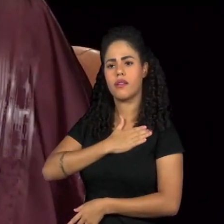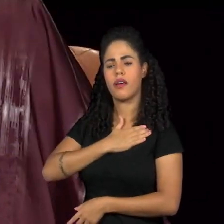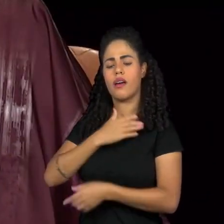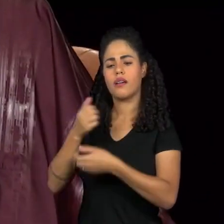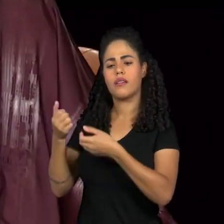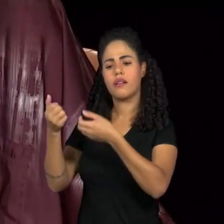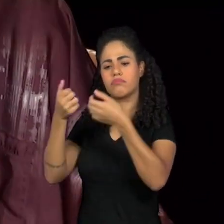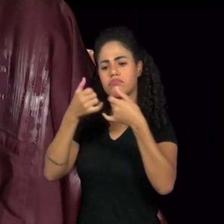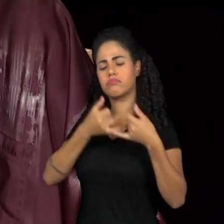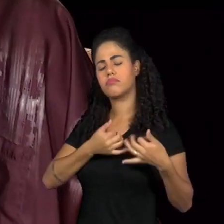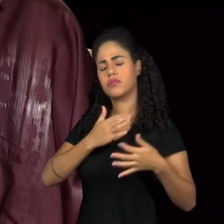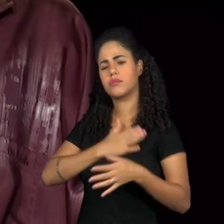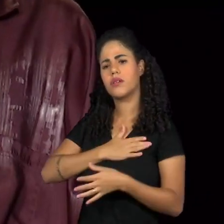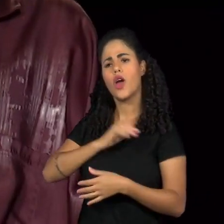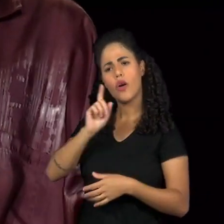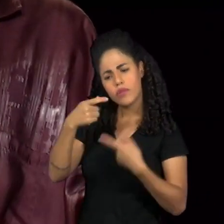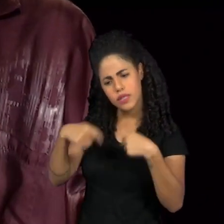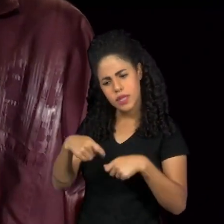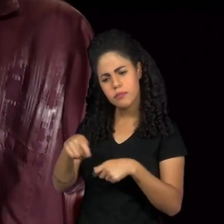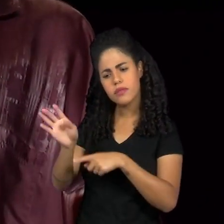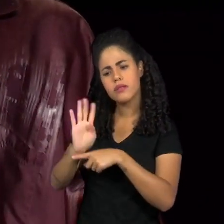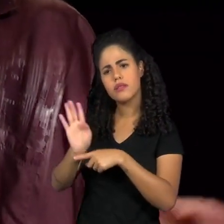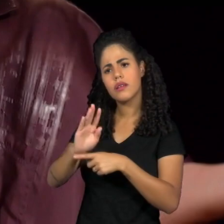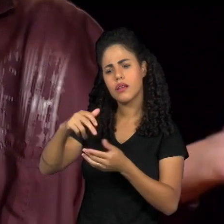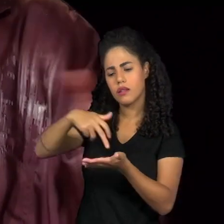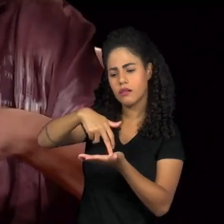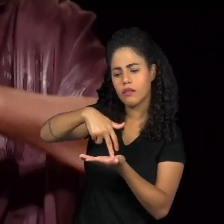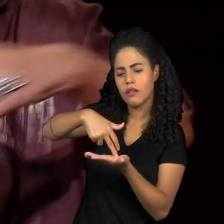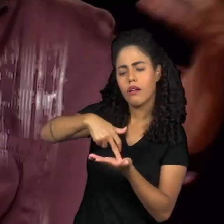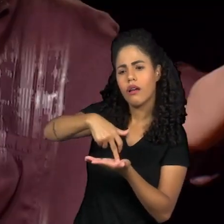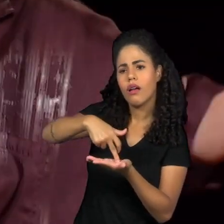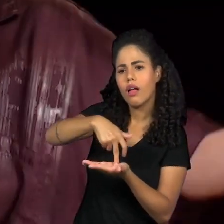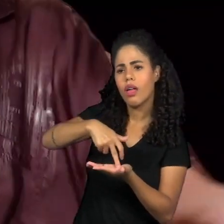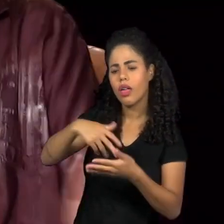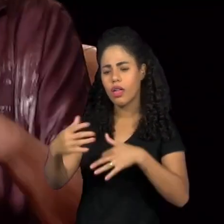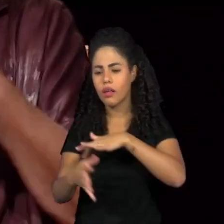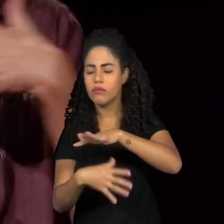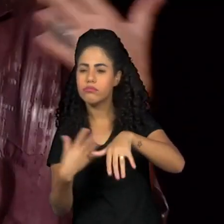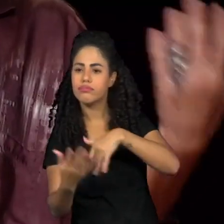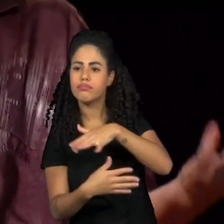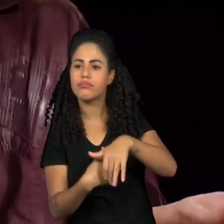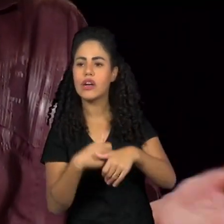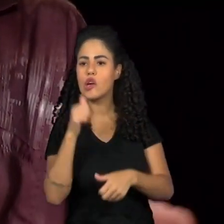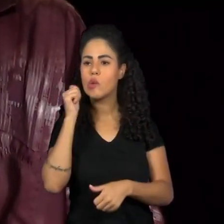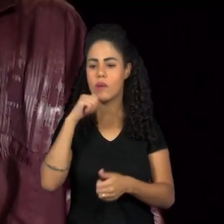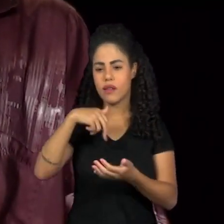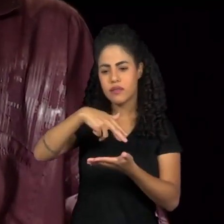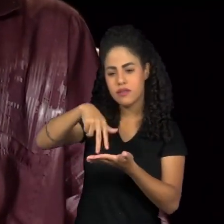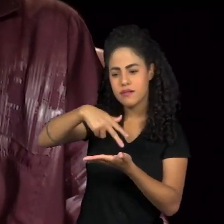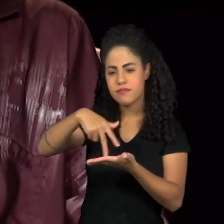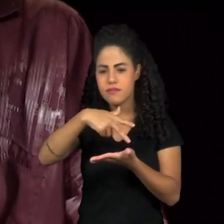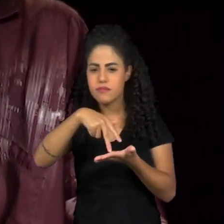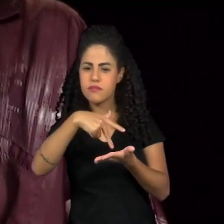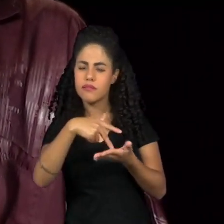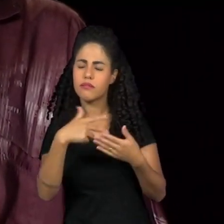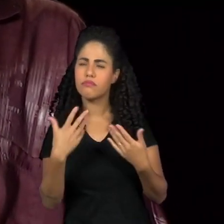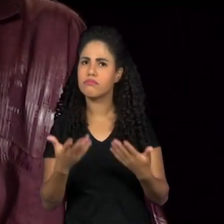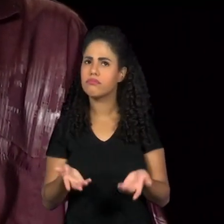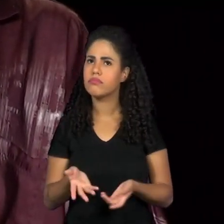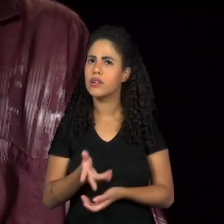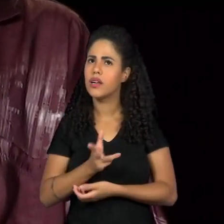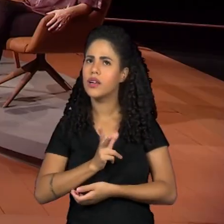você tinha que fazer um filme sobre a Baderna, com essas mulheres no Chile dançando e não sei o quê. Eu falei,